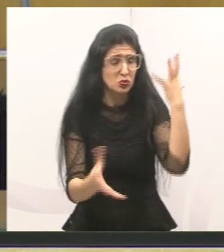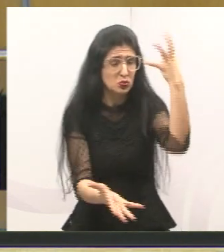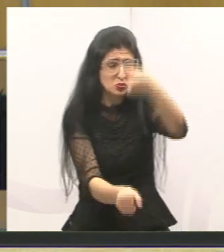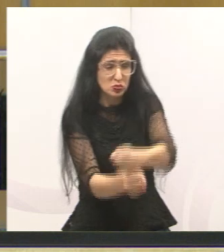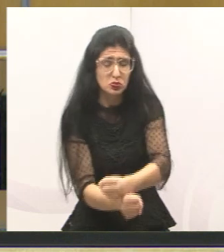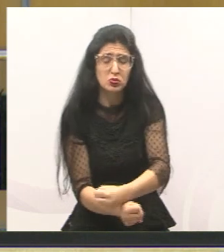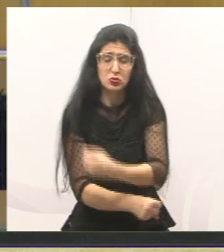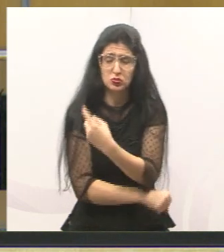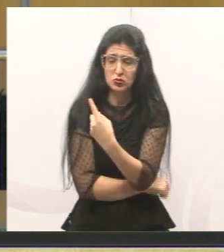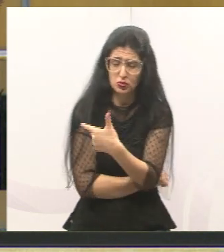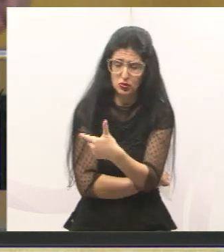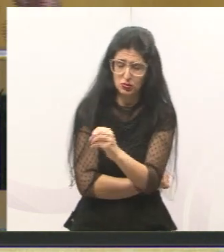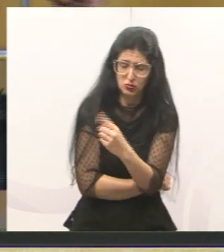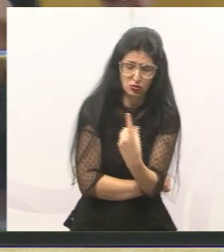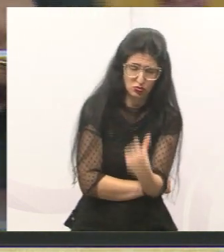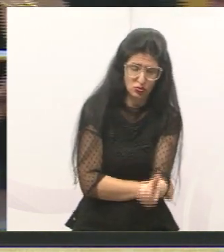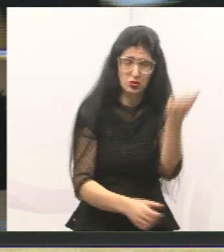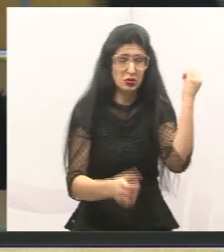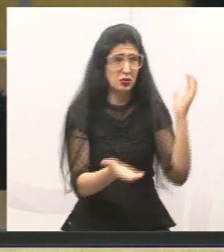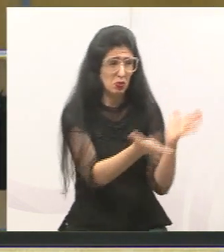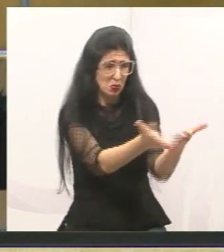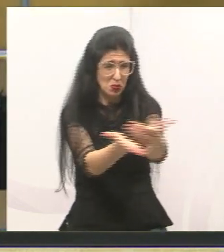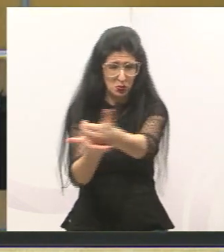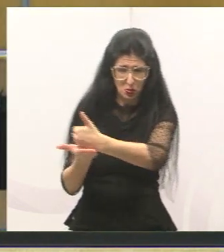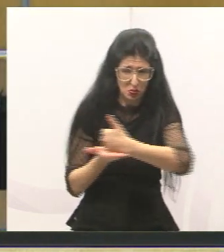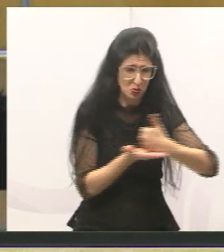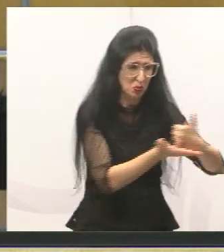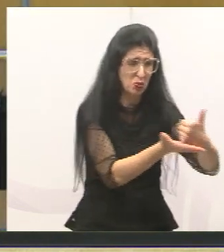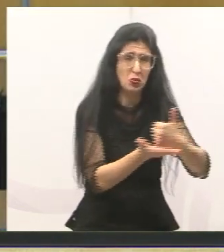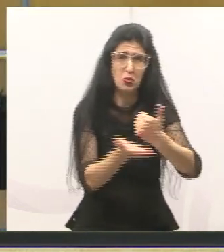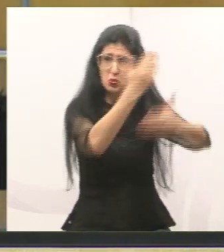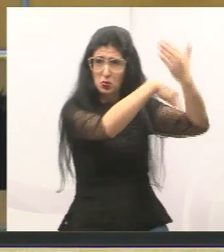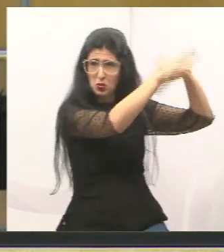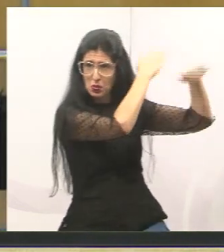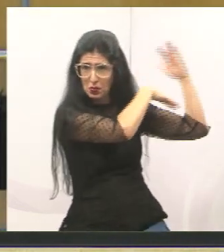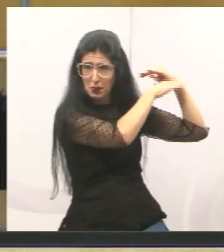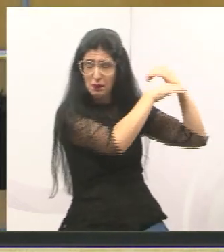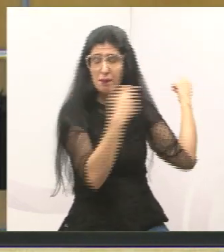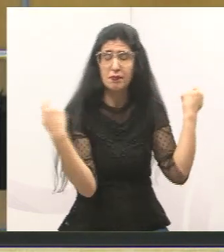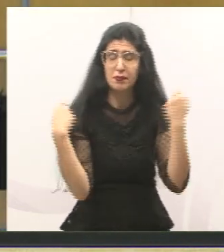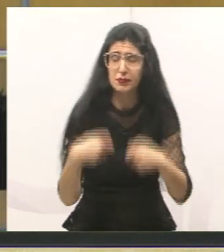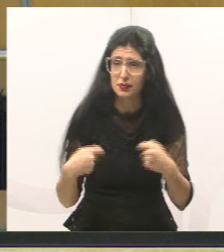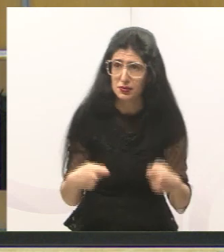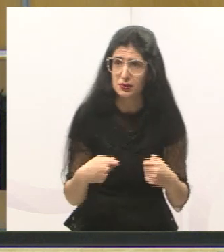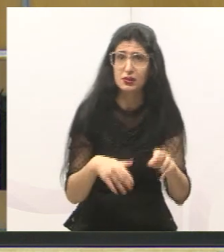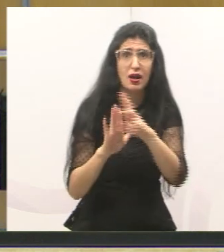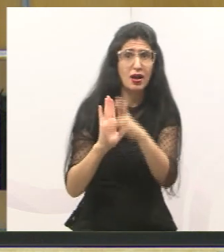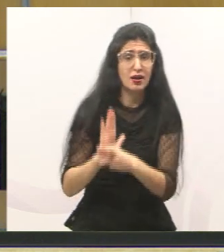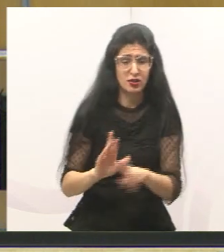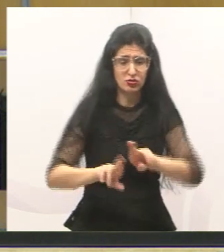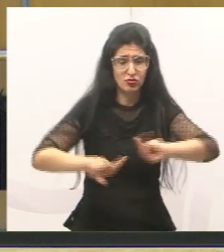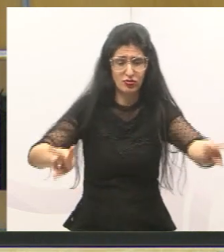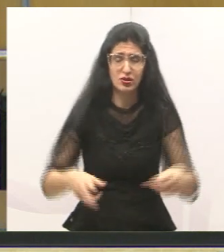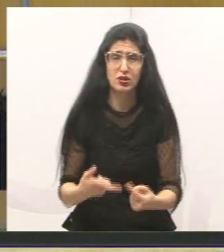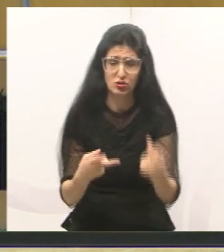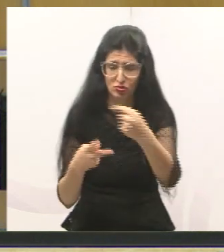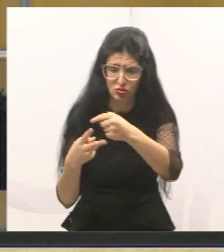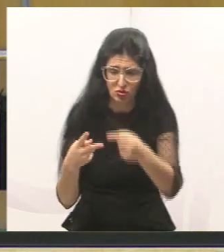2016, será inquinado por nulidades absolutas. E são dois os motivos para